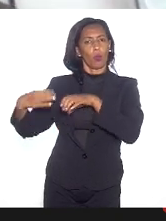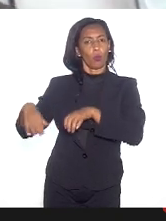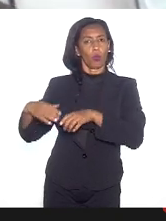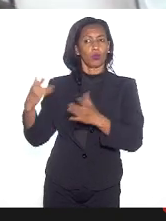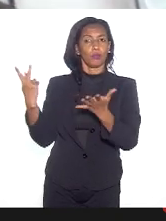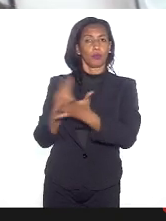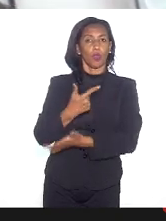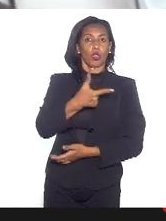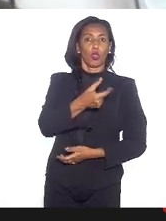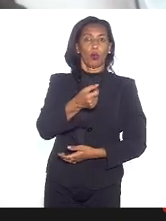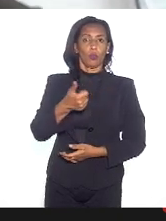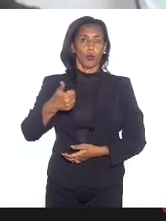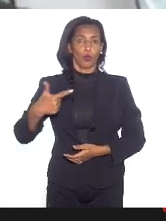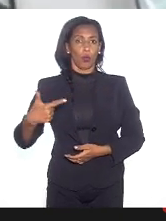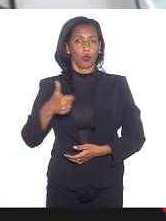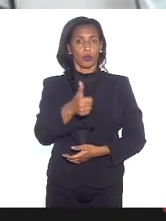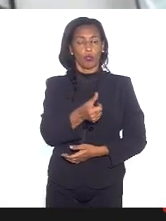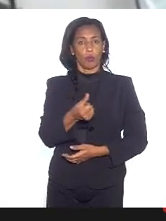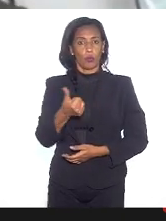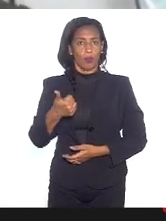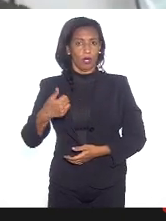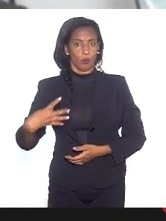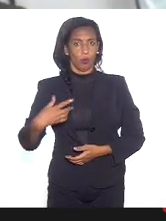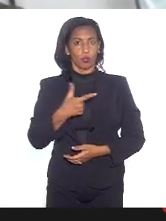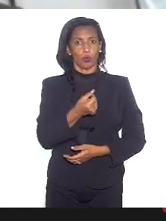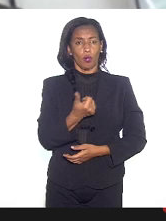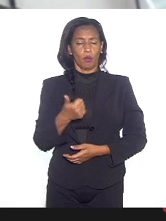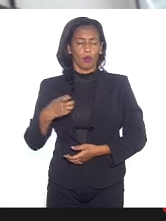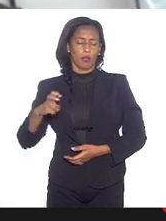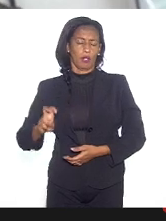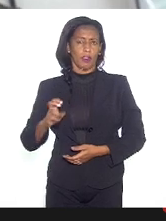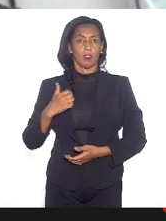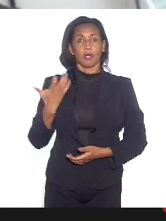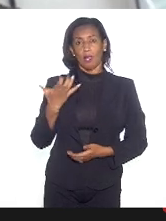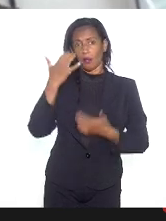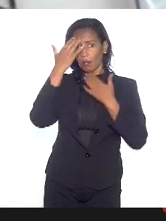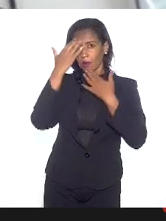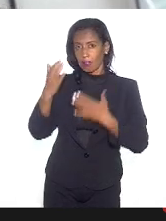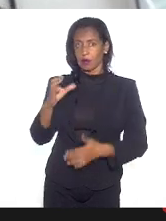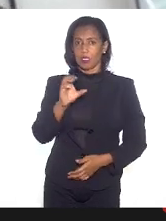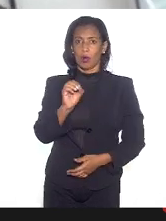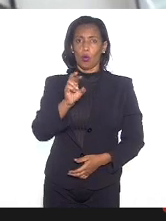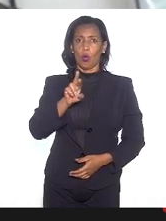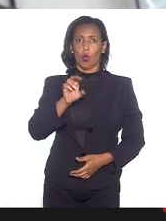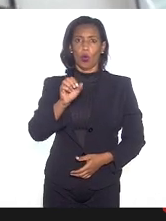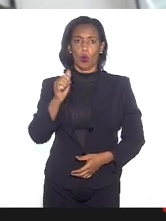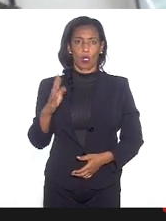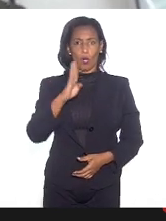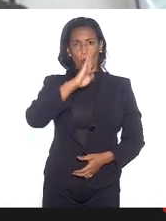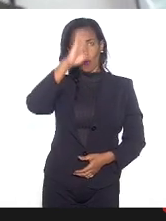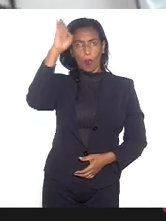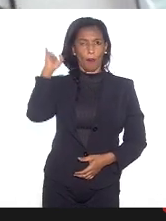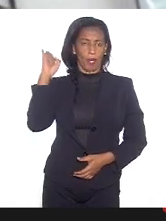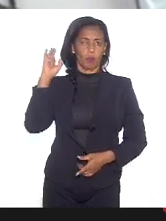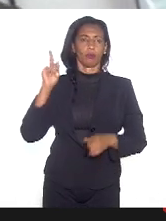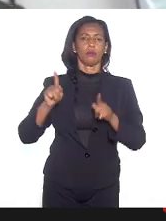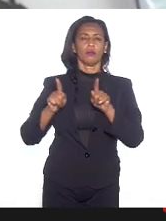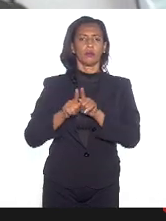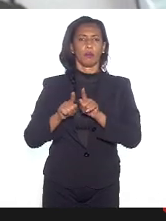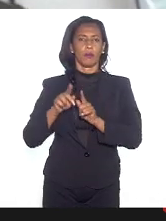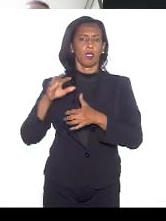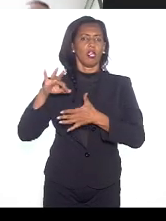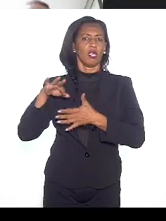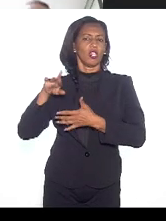de 2012, 2014, 2015. Quero agradecer a presença do Coronel Bombeiro Militar Polito,